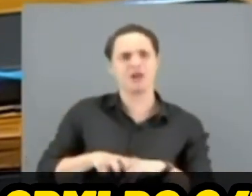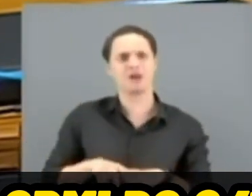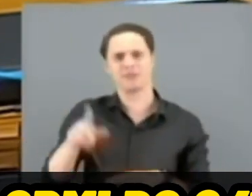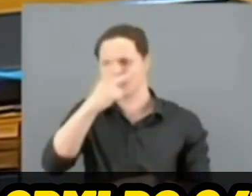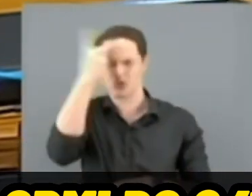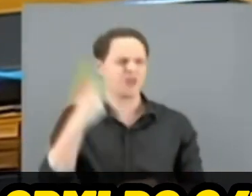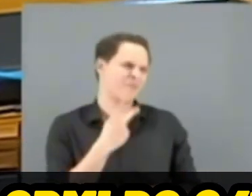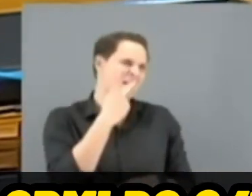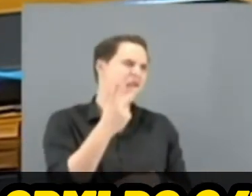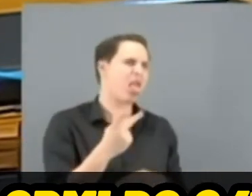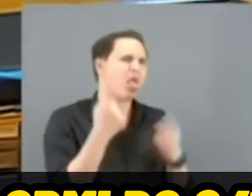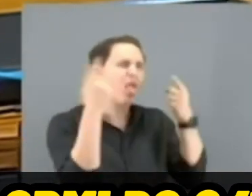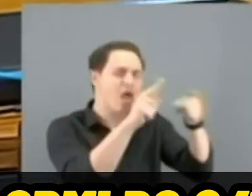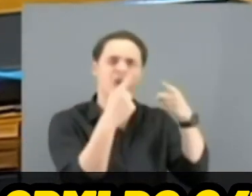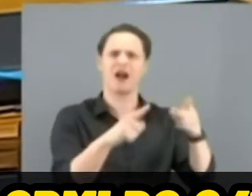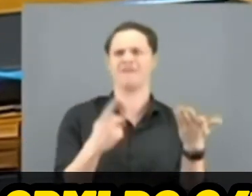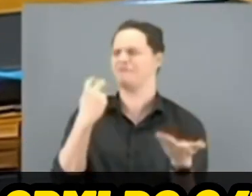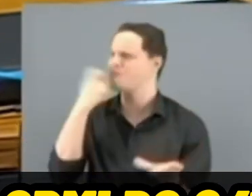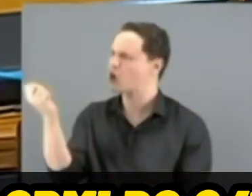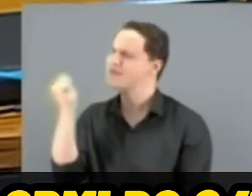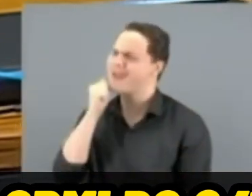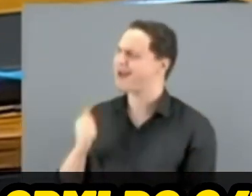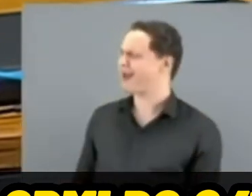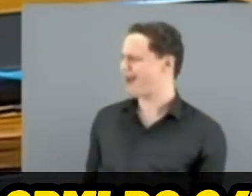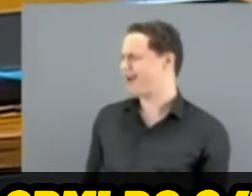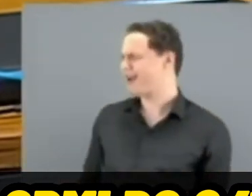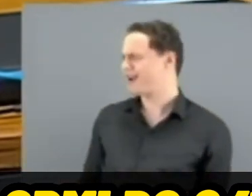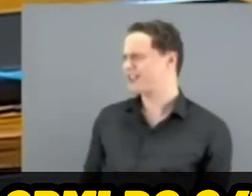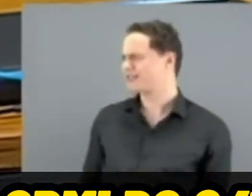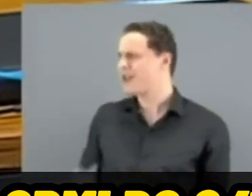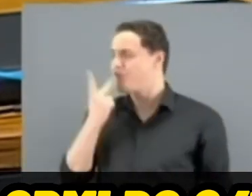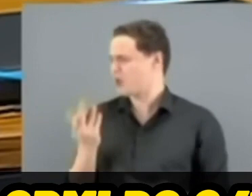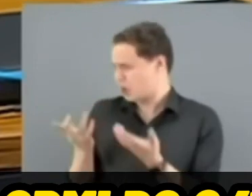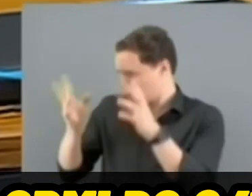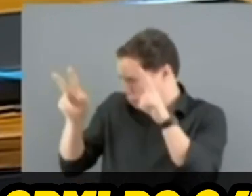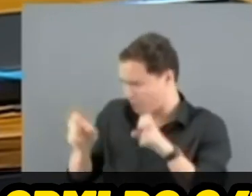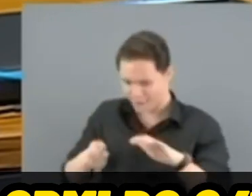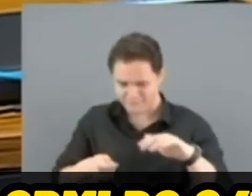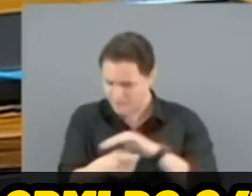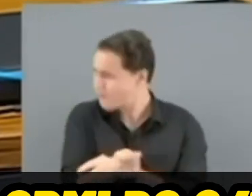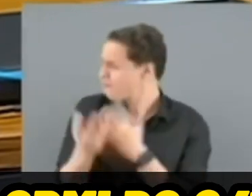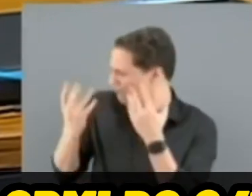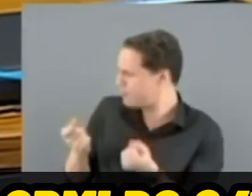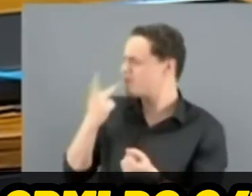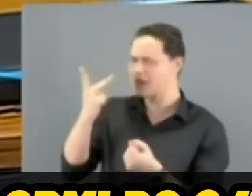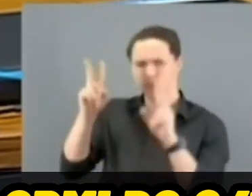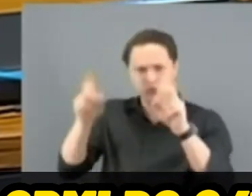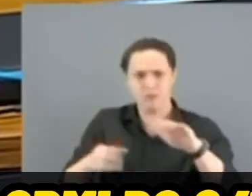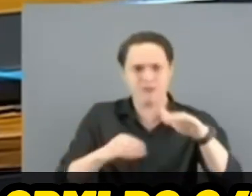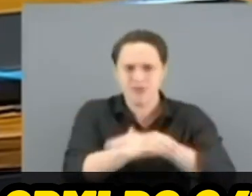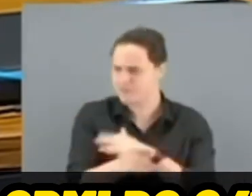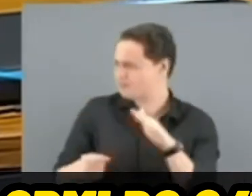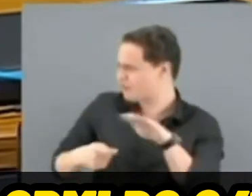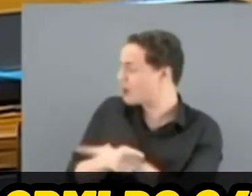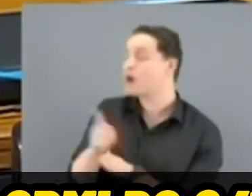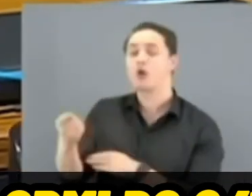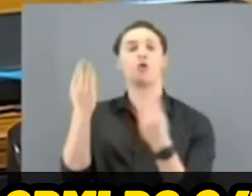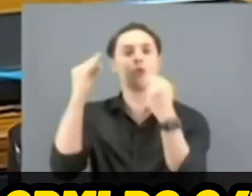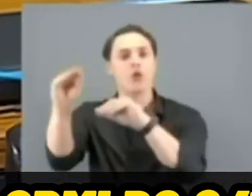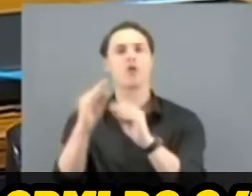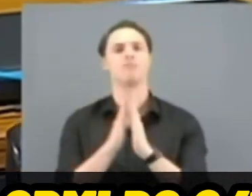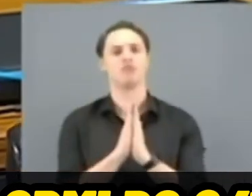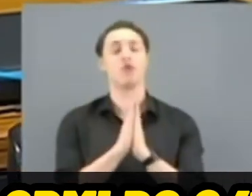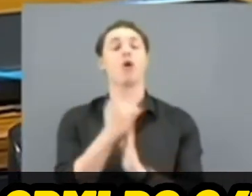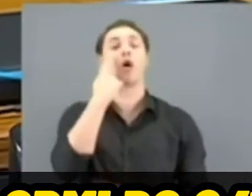Toma vergonha na cara de vocês, horas. Aí querem falar de financiadores? Vamos falar de financiador, senador Magno Malta. Passa aí para mim, por